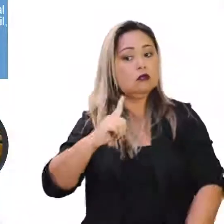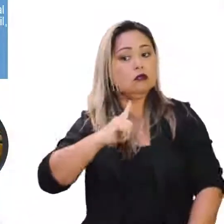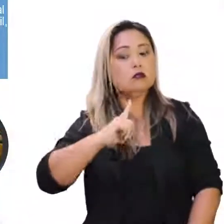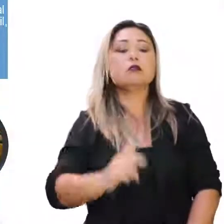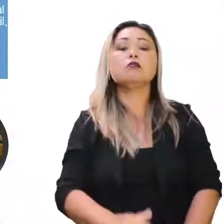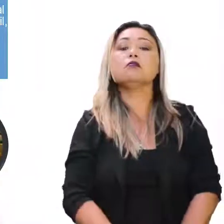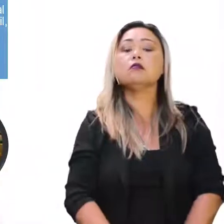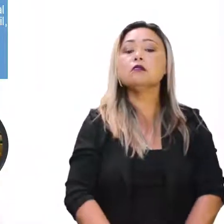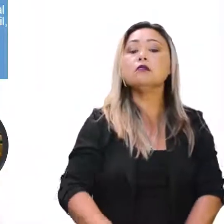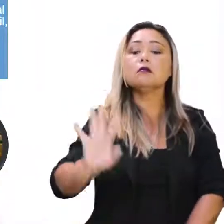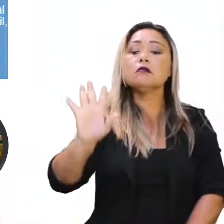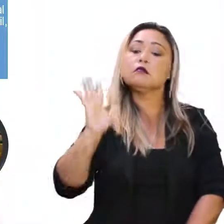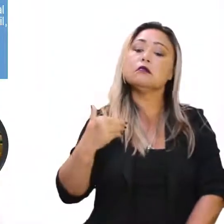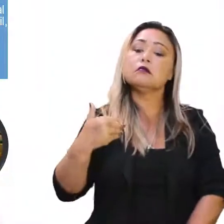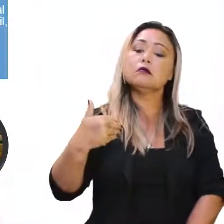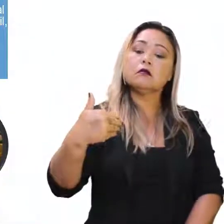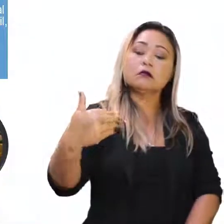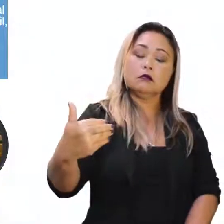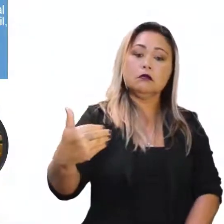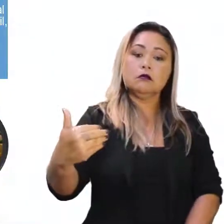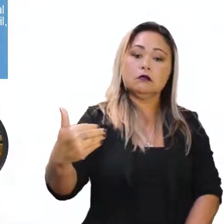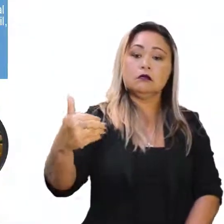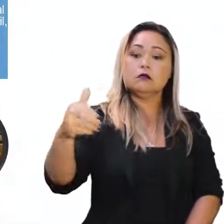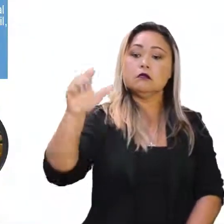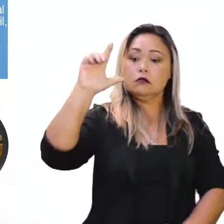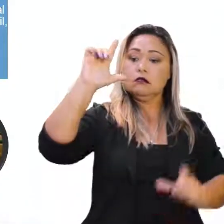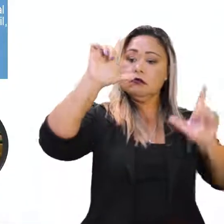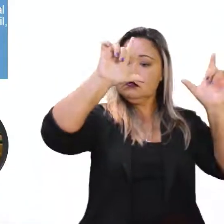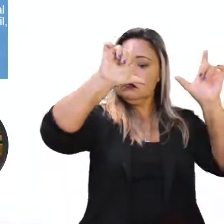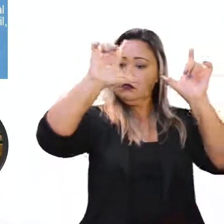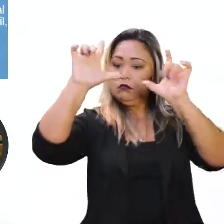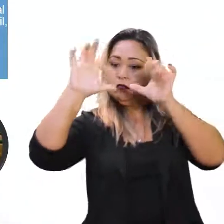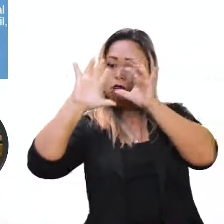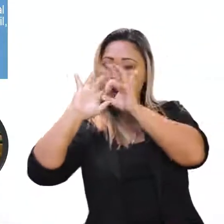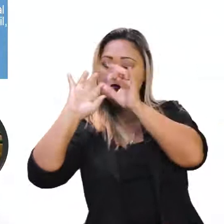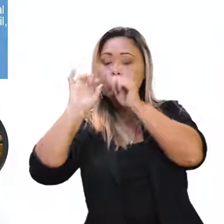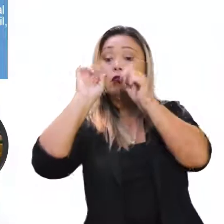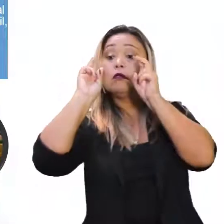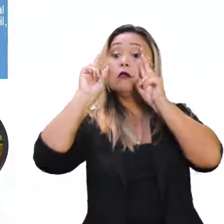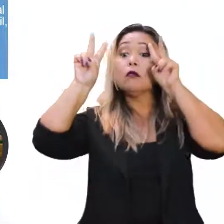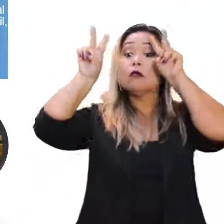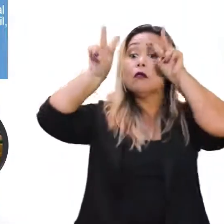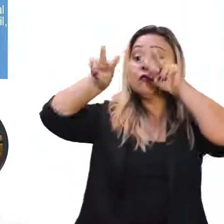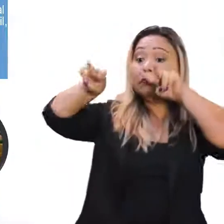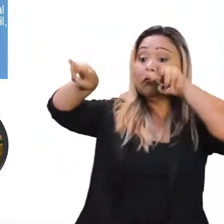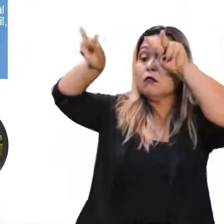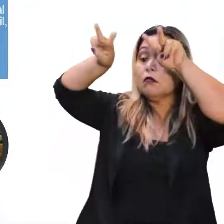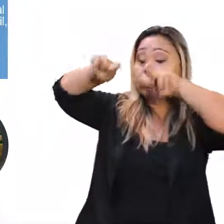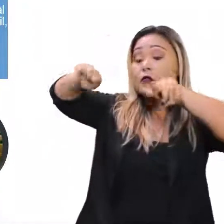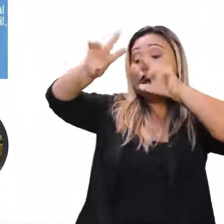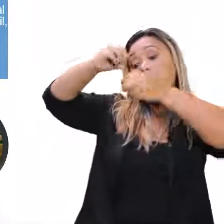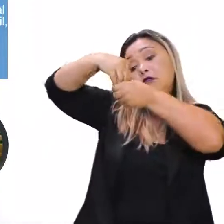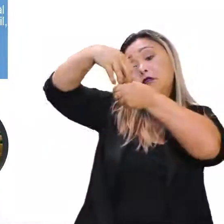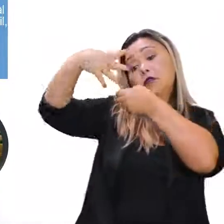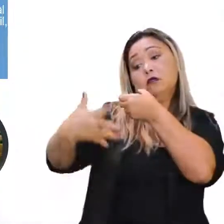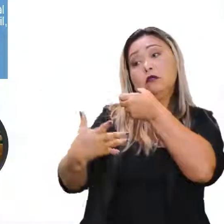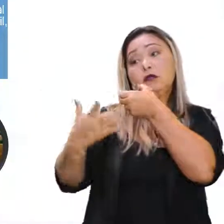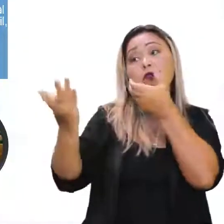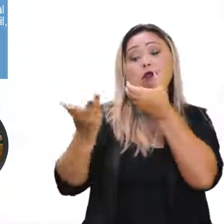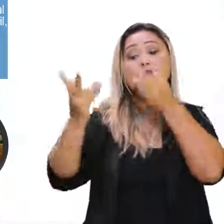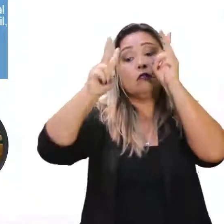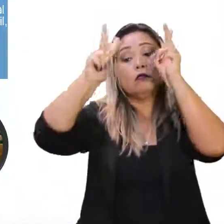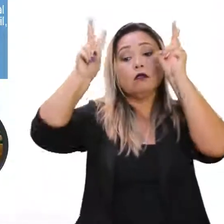bem. Então, pessoal, iniciamos aí com esse mapa conceitual para vocês terem visão aí dos conteúdos que nós vamos